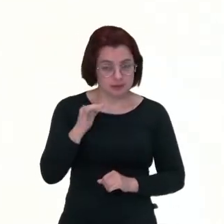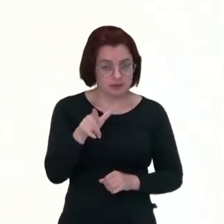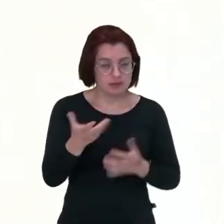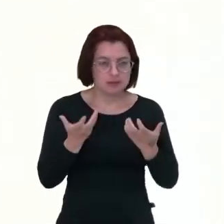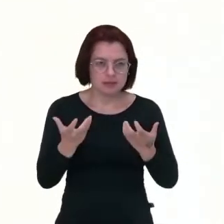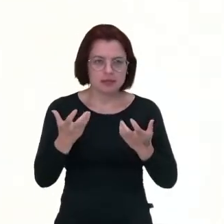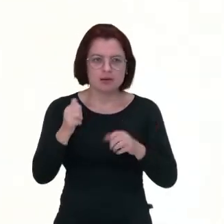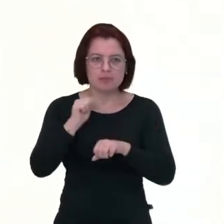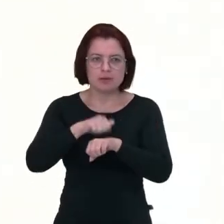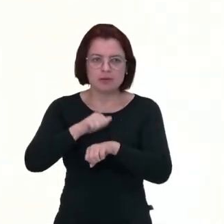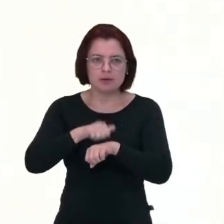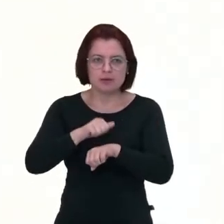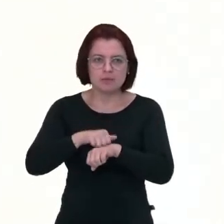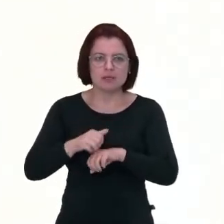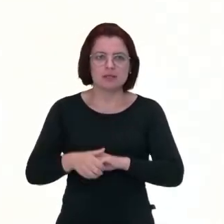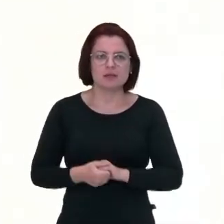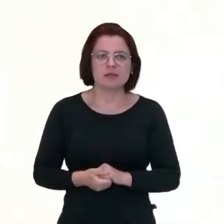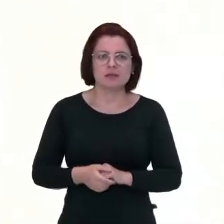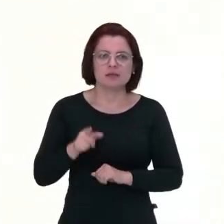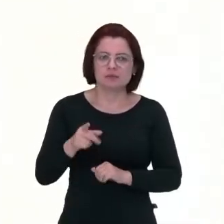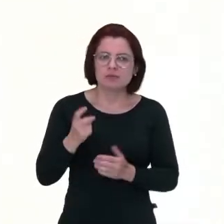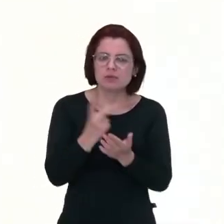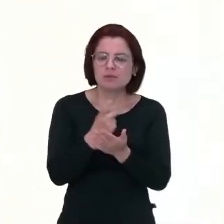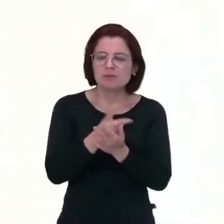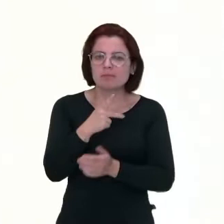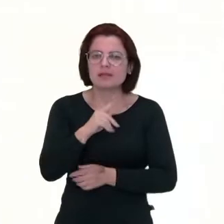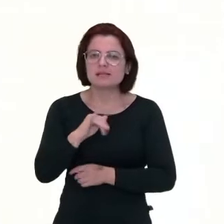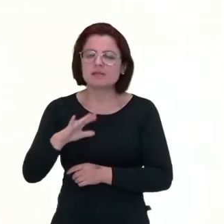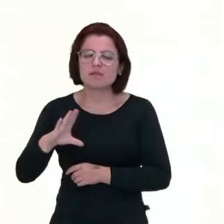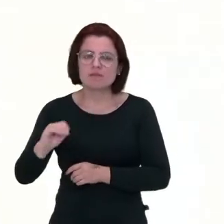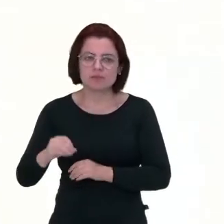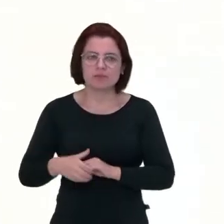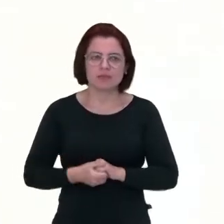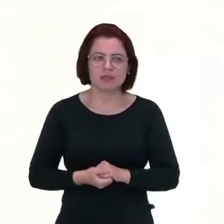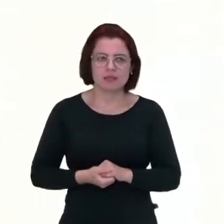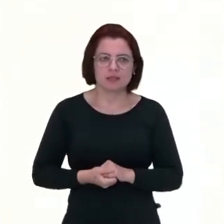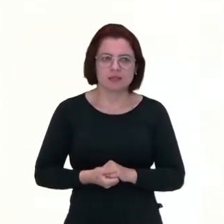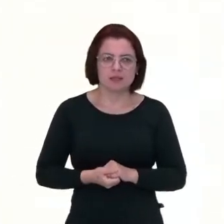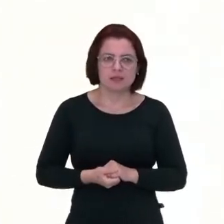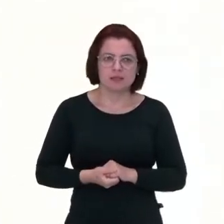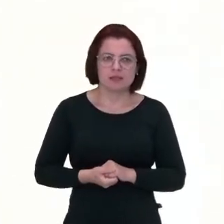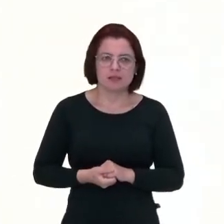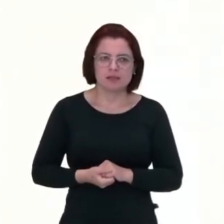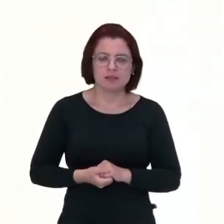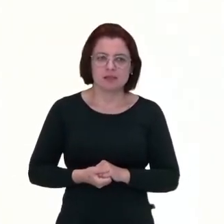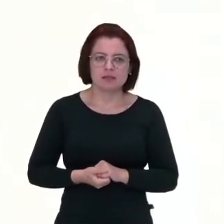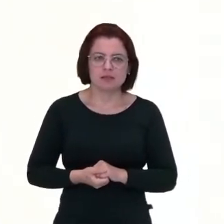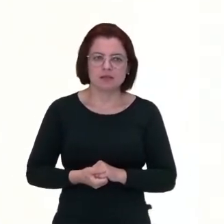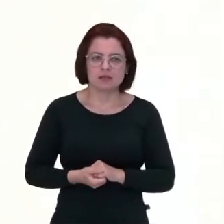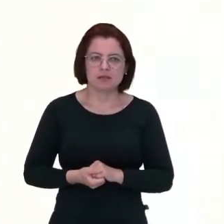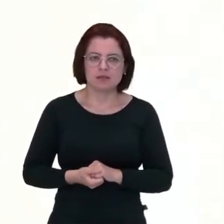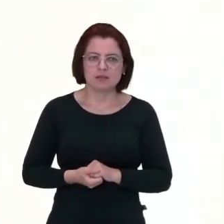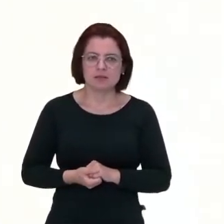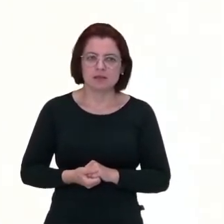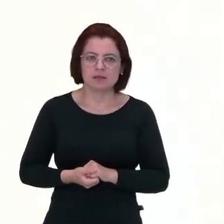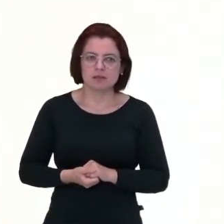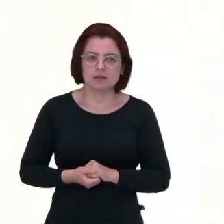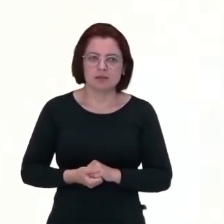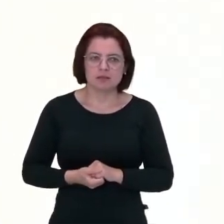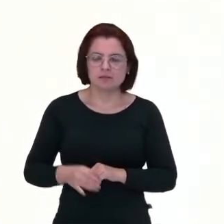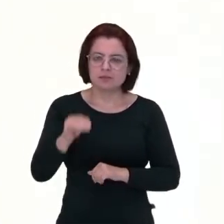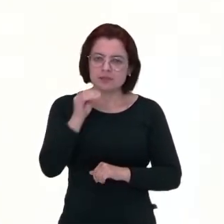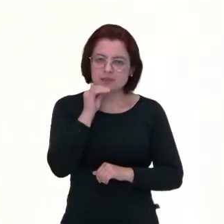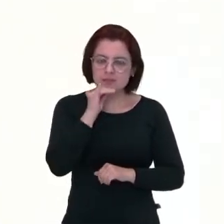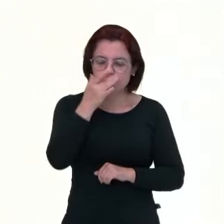ou pertencer à classe média, passe a vida comprando passivos. Aquela história que muita gente, eu digo que a